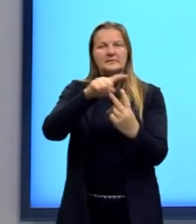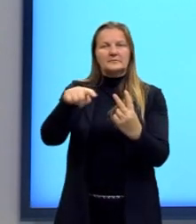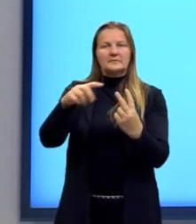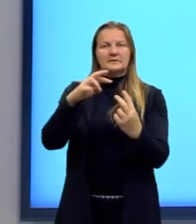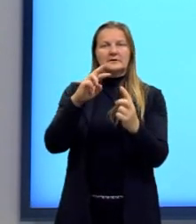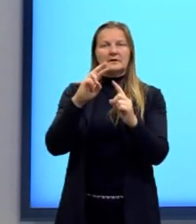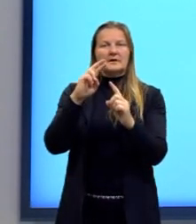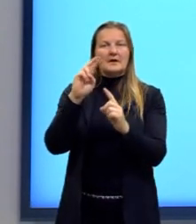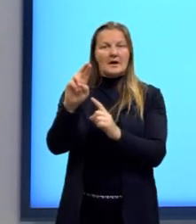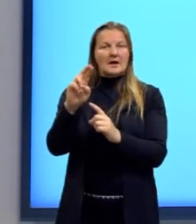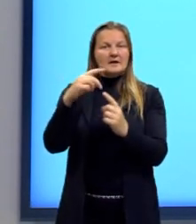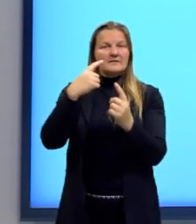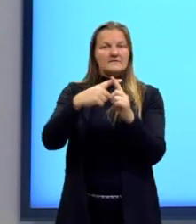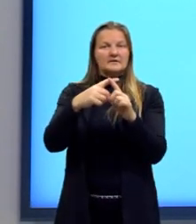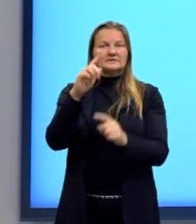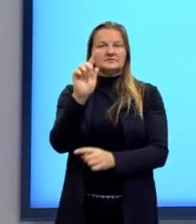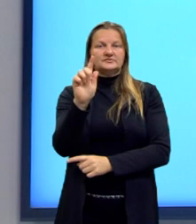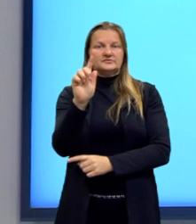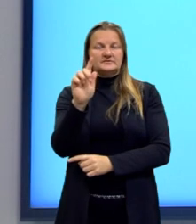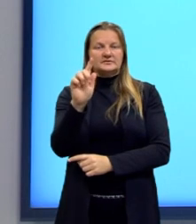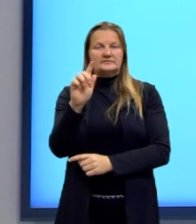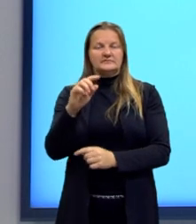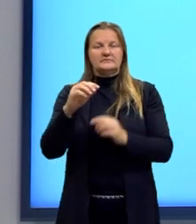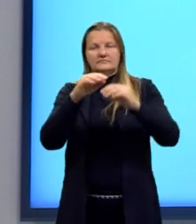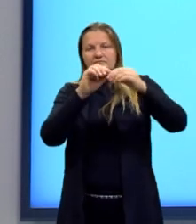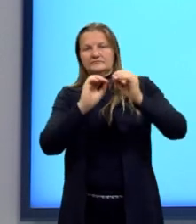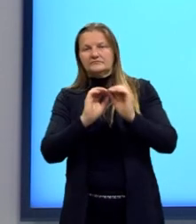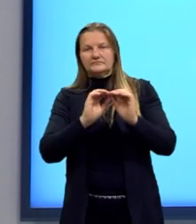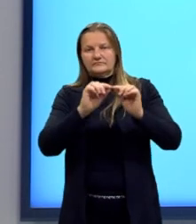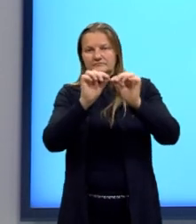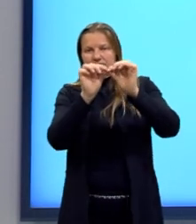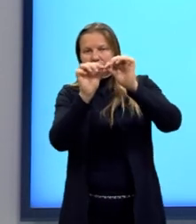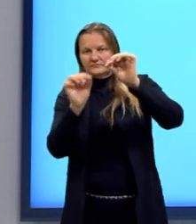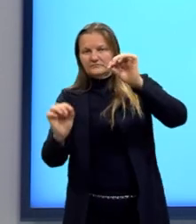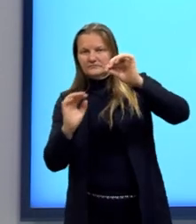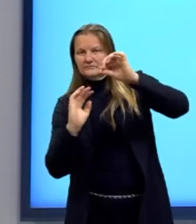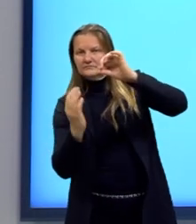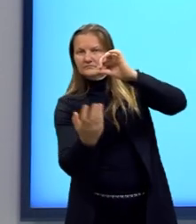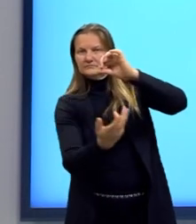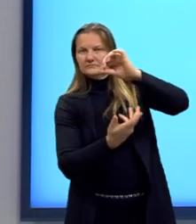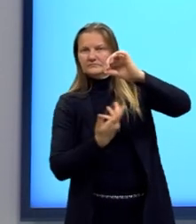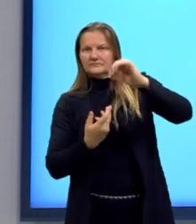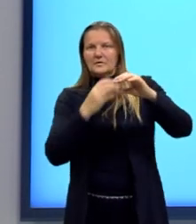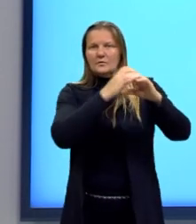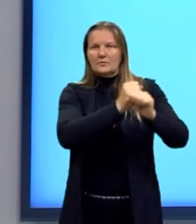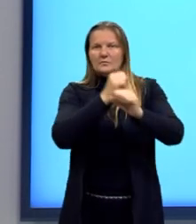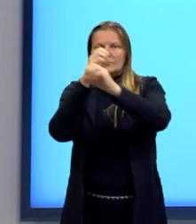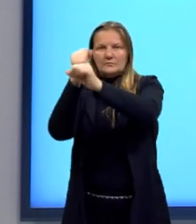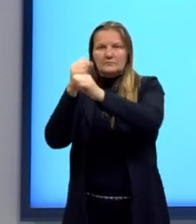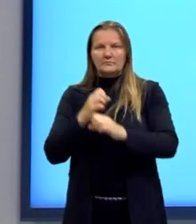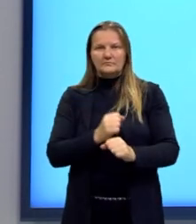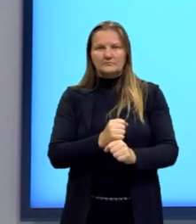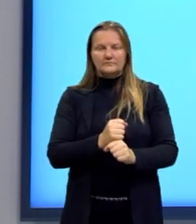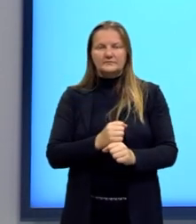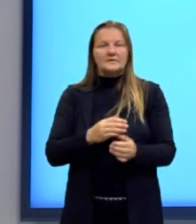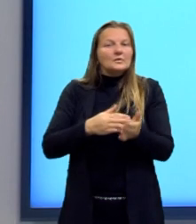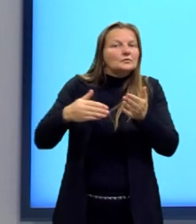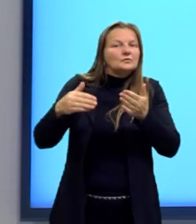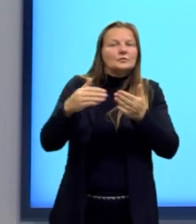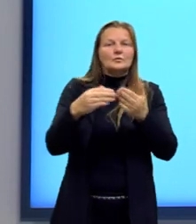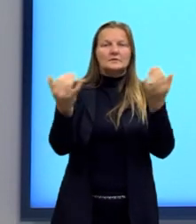Pierre x g para a área lateral E aí para chegar na área total novamente né nosso